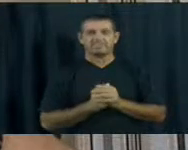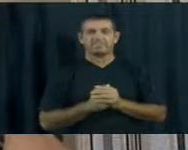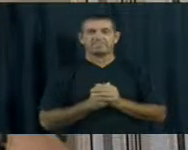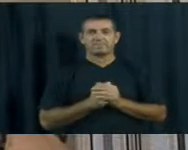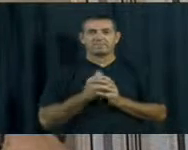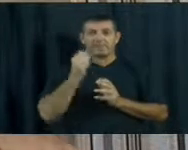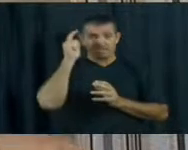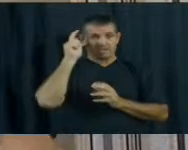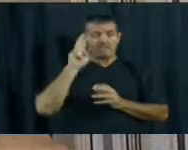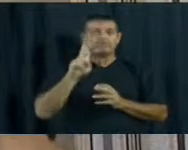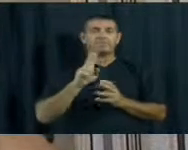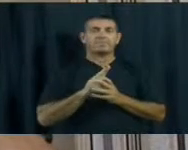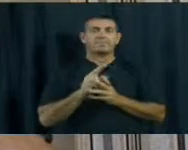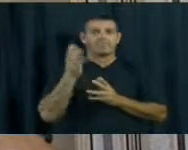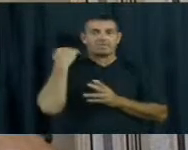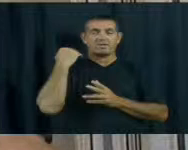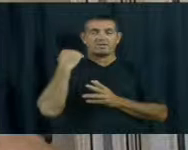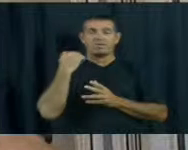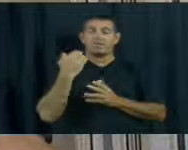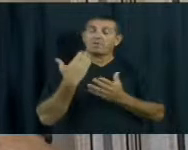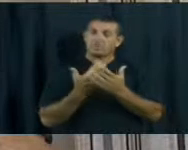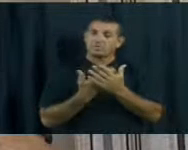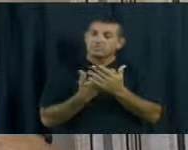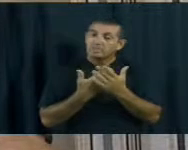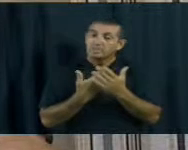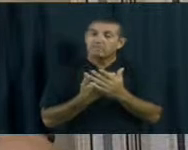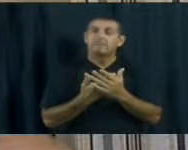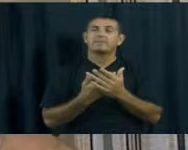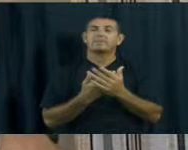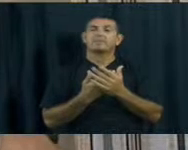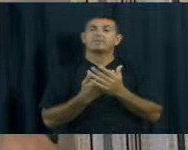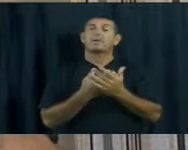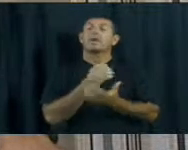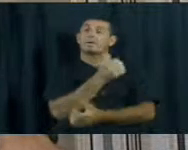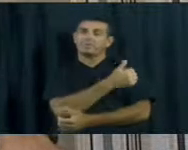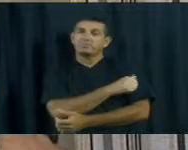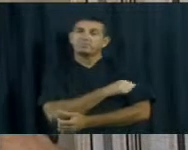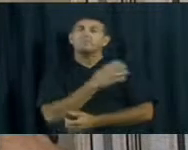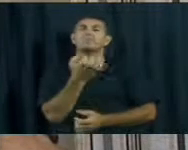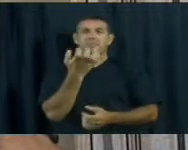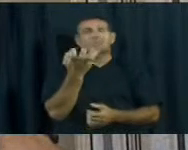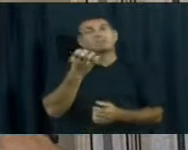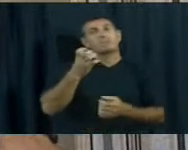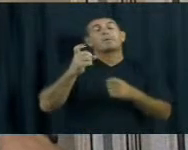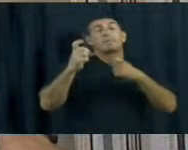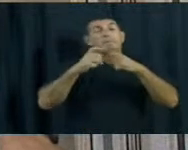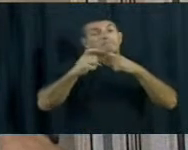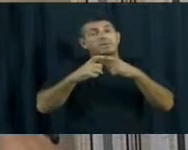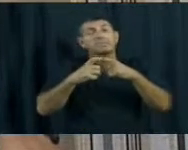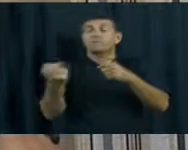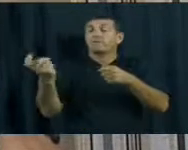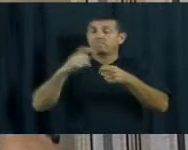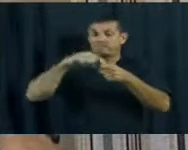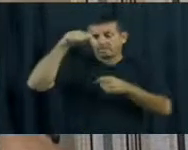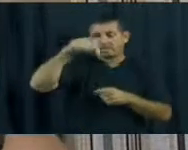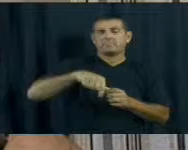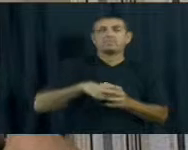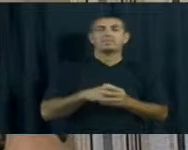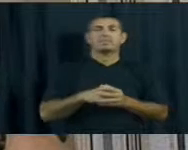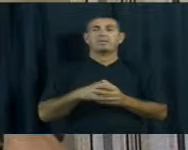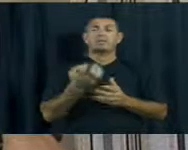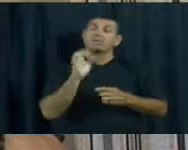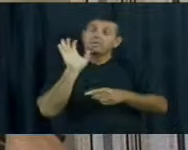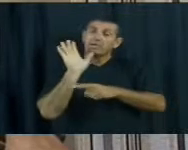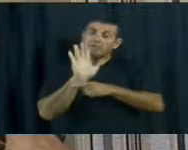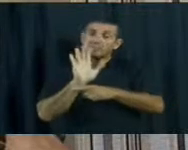Luciana, eu quando saí daqui para estudar, eu sempre quis ser médico e voltar para Cabo Frio, porque eu queria cuidar